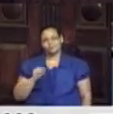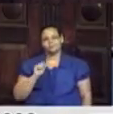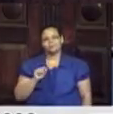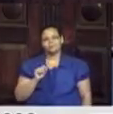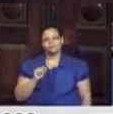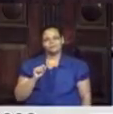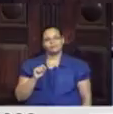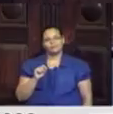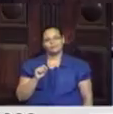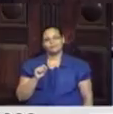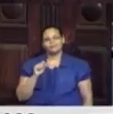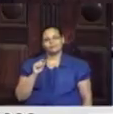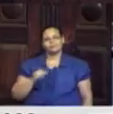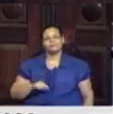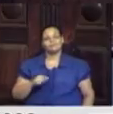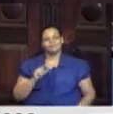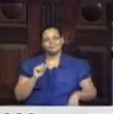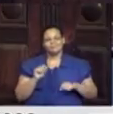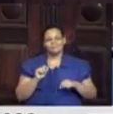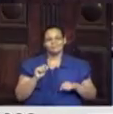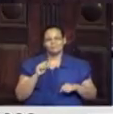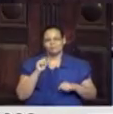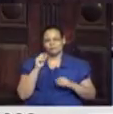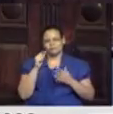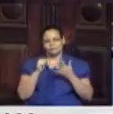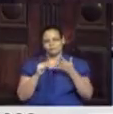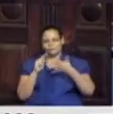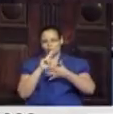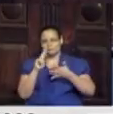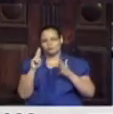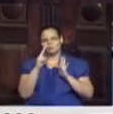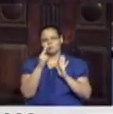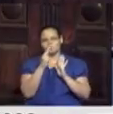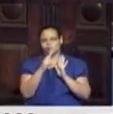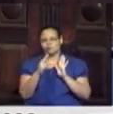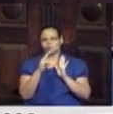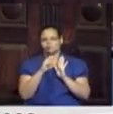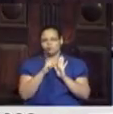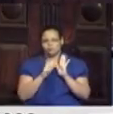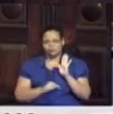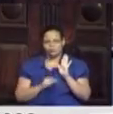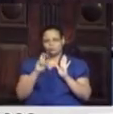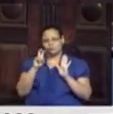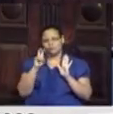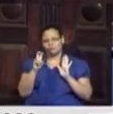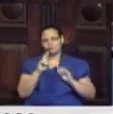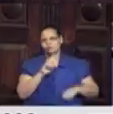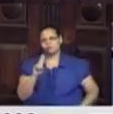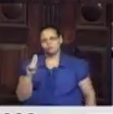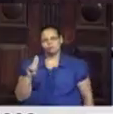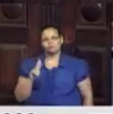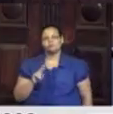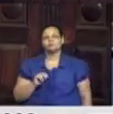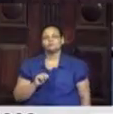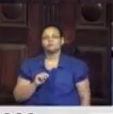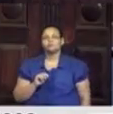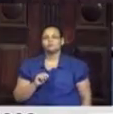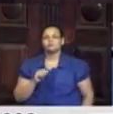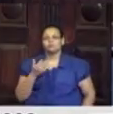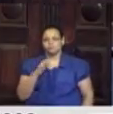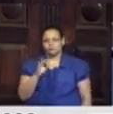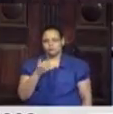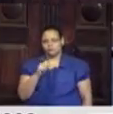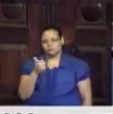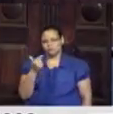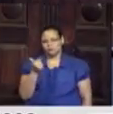estabelecem-se os delitos, a tipologia dos delitos. Então, em 1, 2, 3, 4, 5, 6, 7, 8, 9, 10,